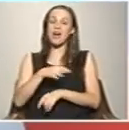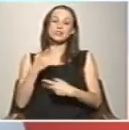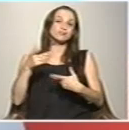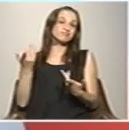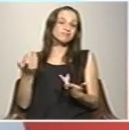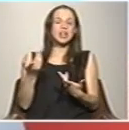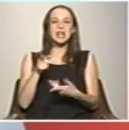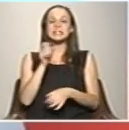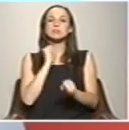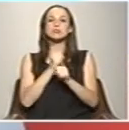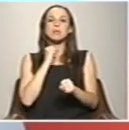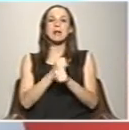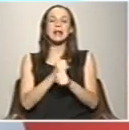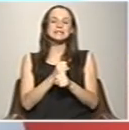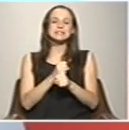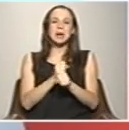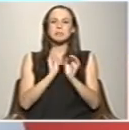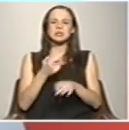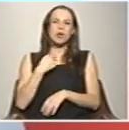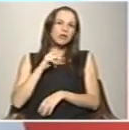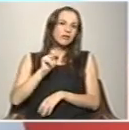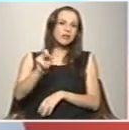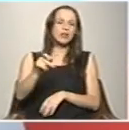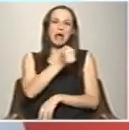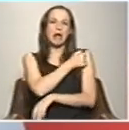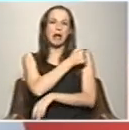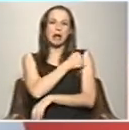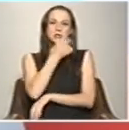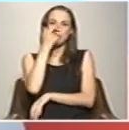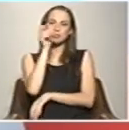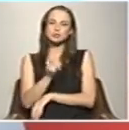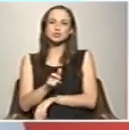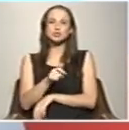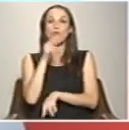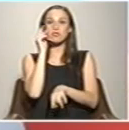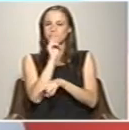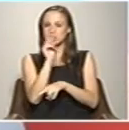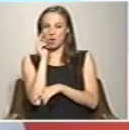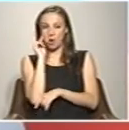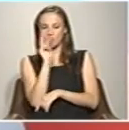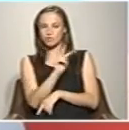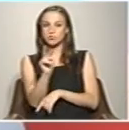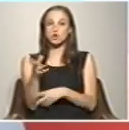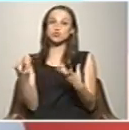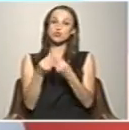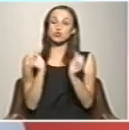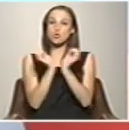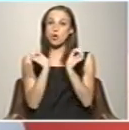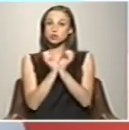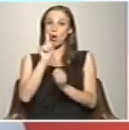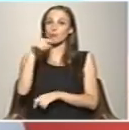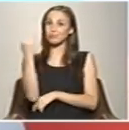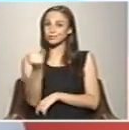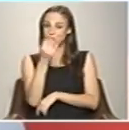temos que trabalhar também, temos que nos deslocar muitas vezes à residência, fazer visitas domiciliárias em parceria também com a Segurança Social e outras entidades,